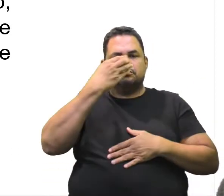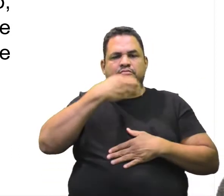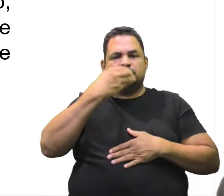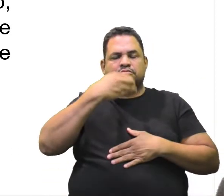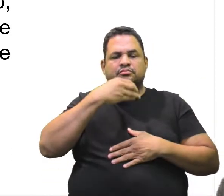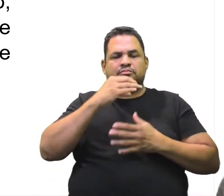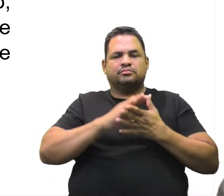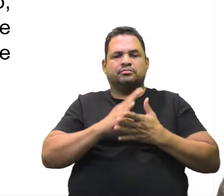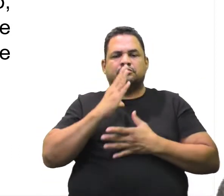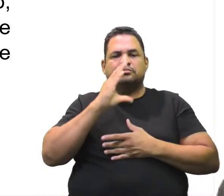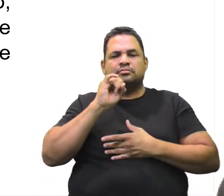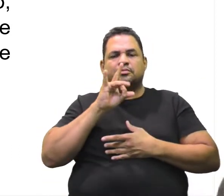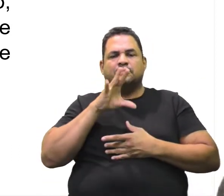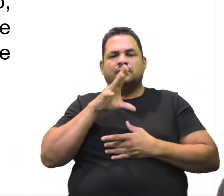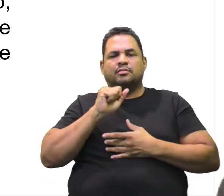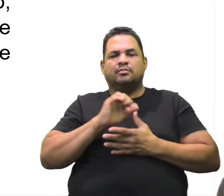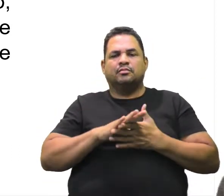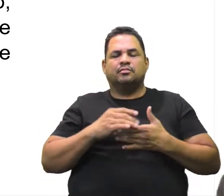frutas cítricas